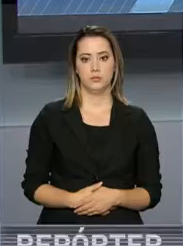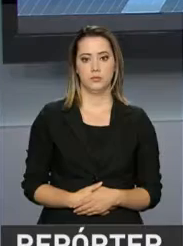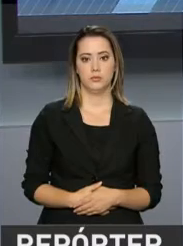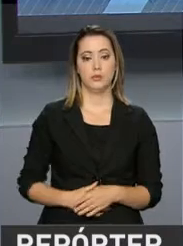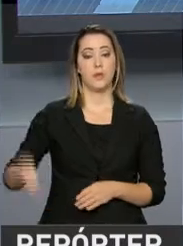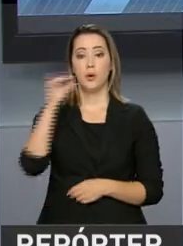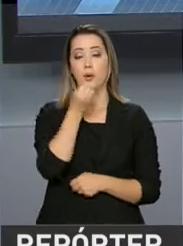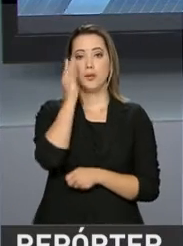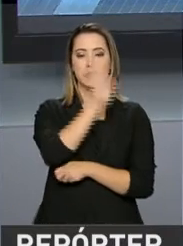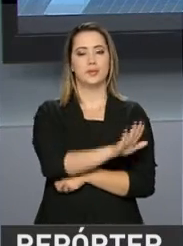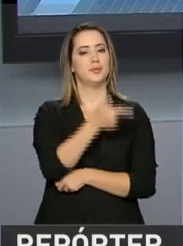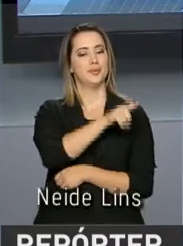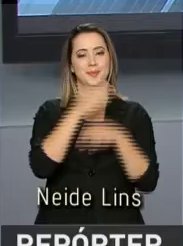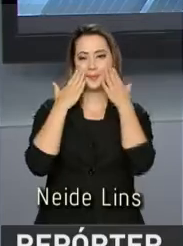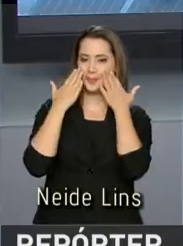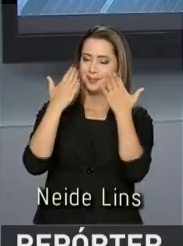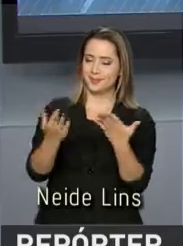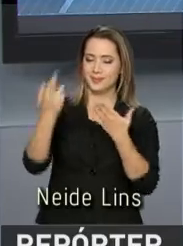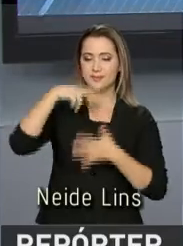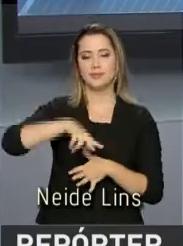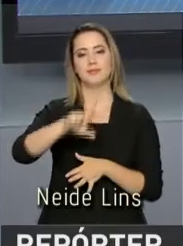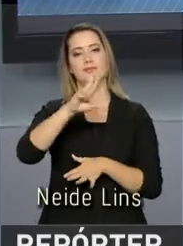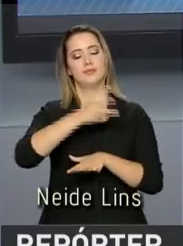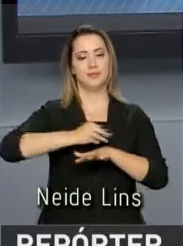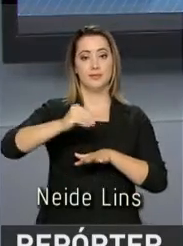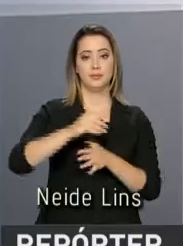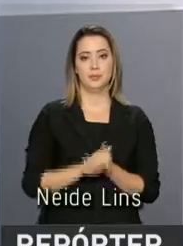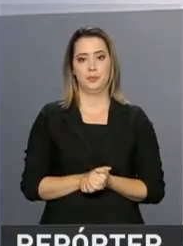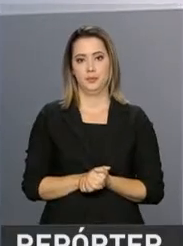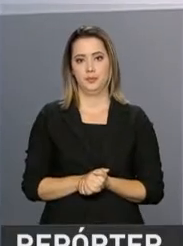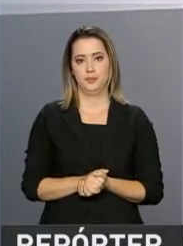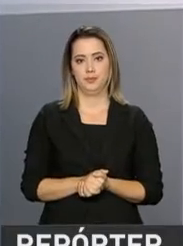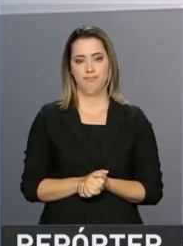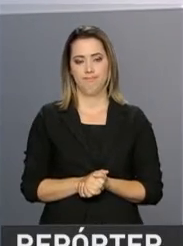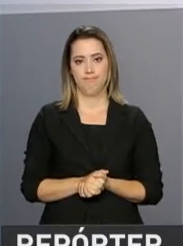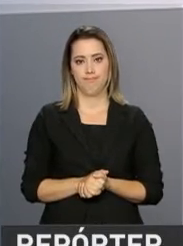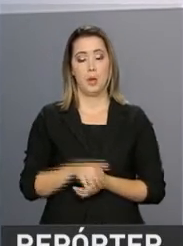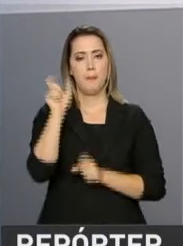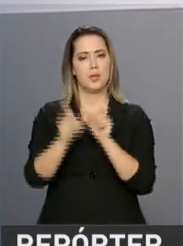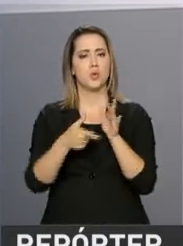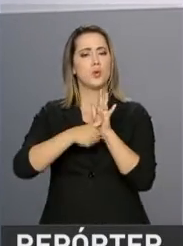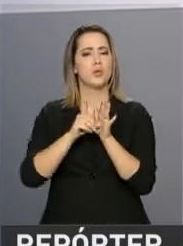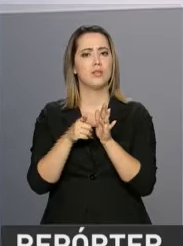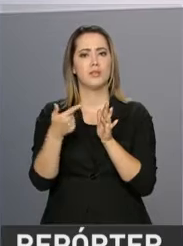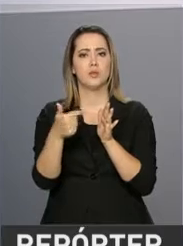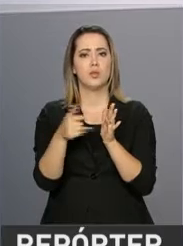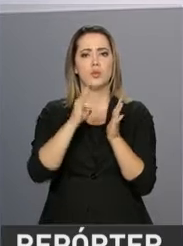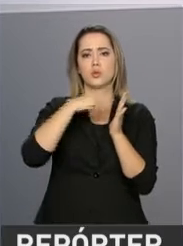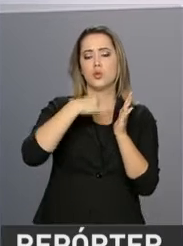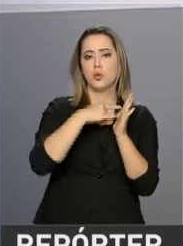olá boa tarde começa agora mais uma edição do repórter nbr pessoas que antes não tinham a excluir a